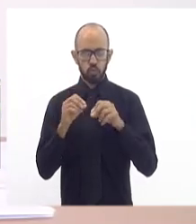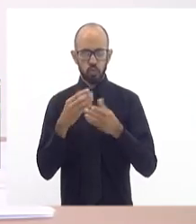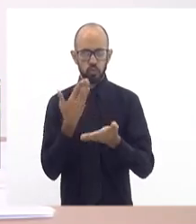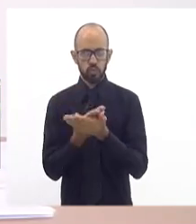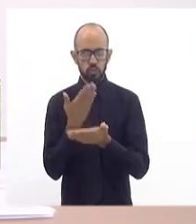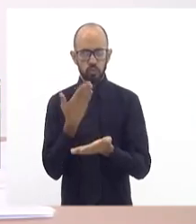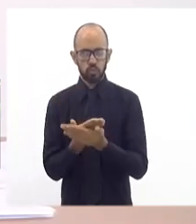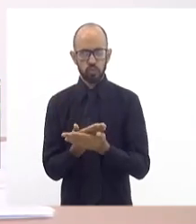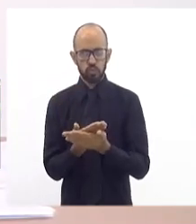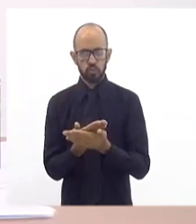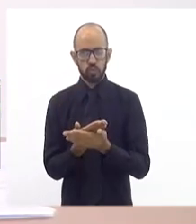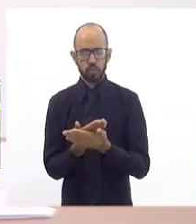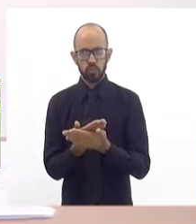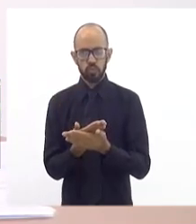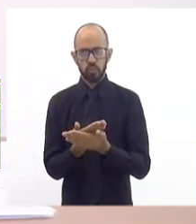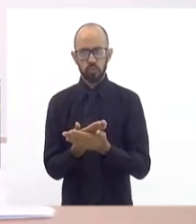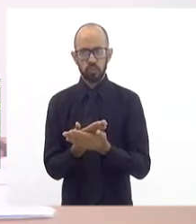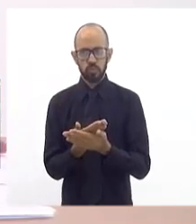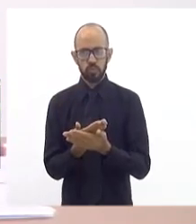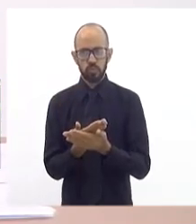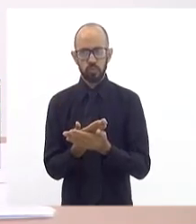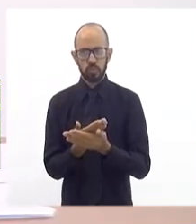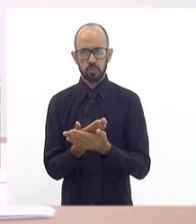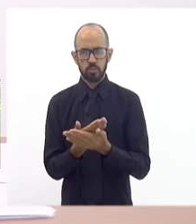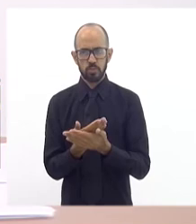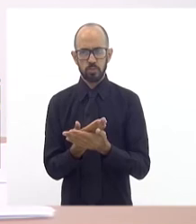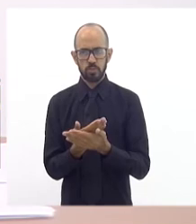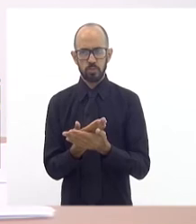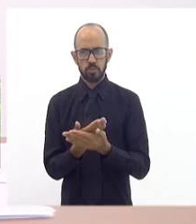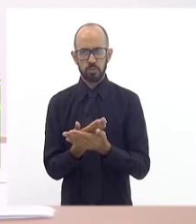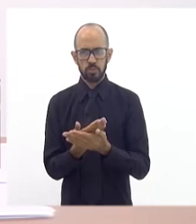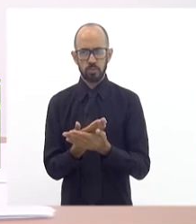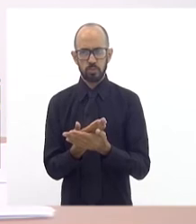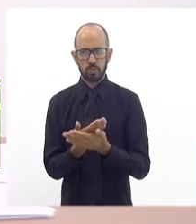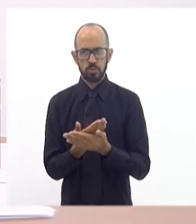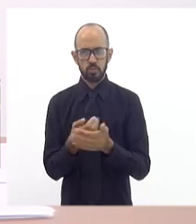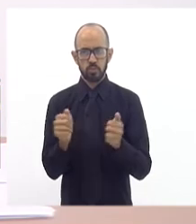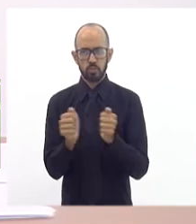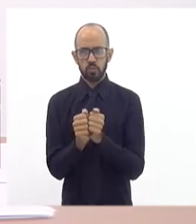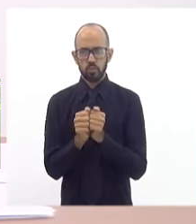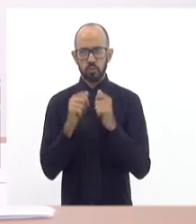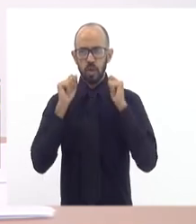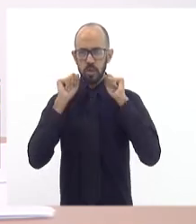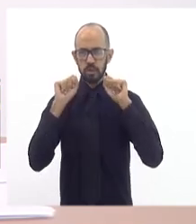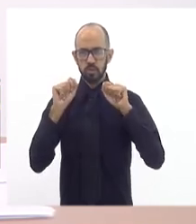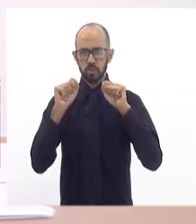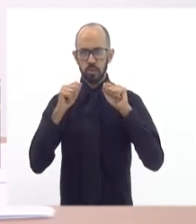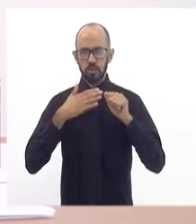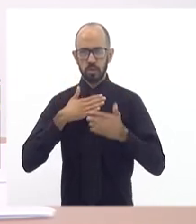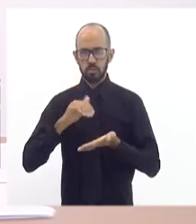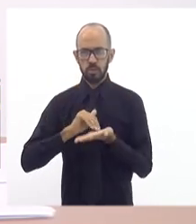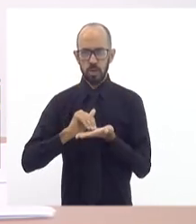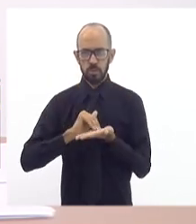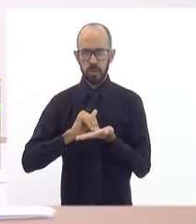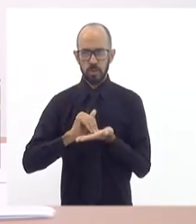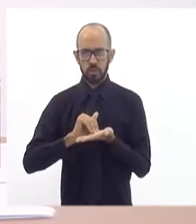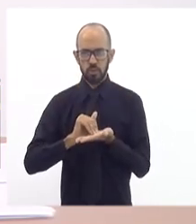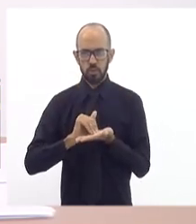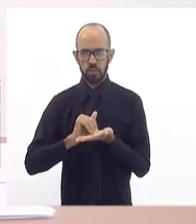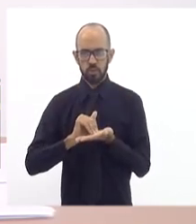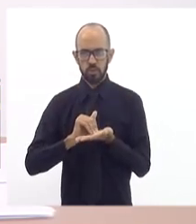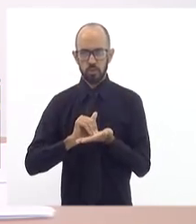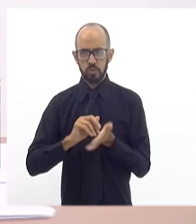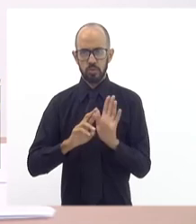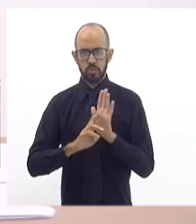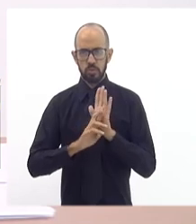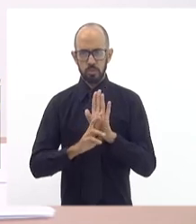que e eu fiz um para a minha Assessoria do meu gabinete é um representante